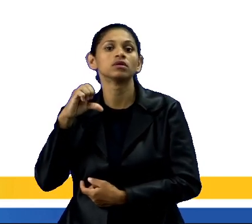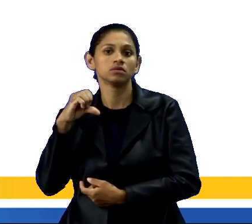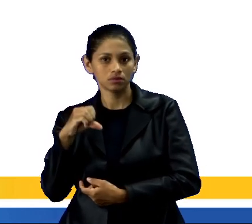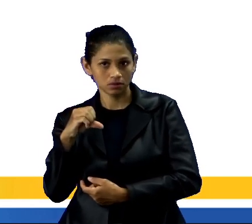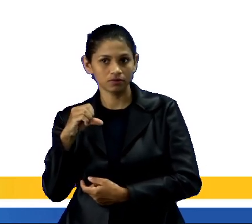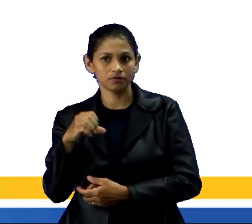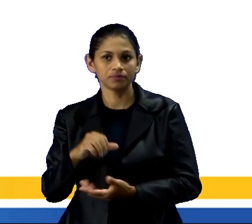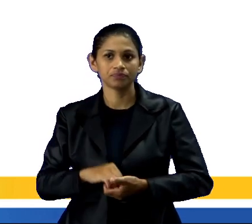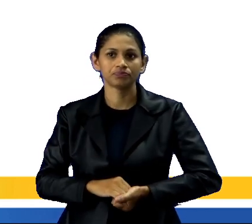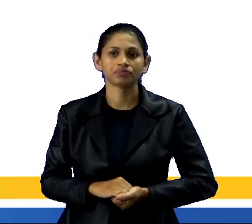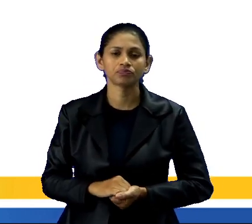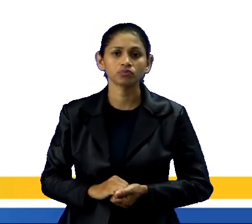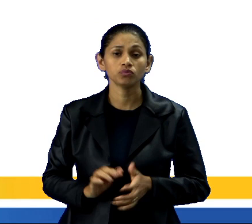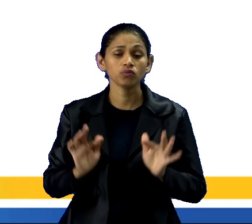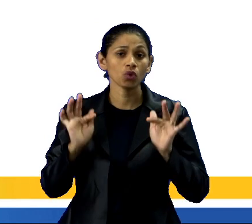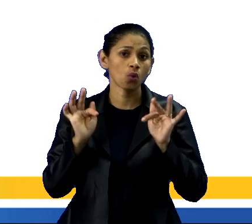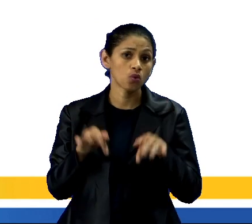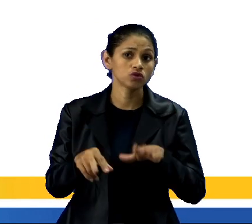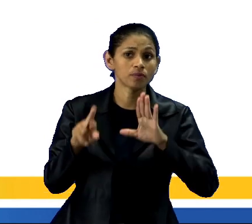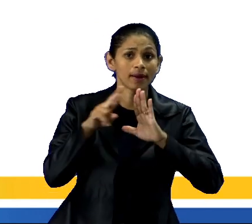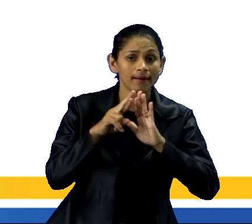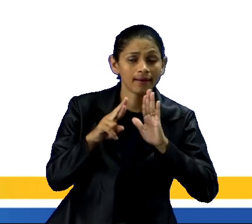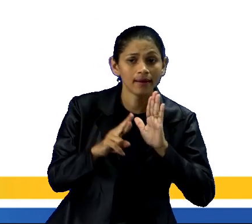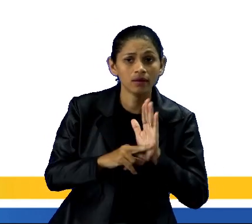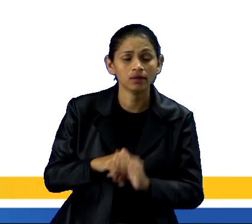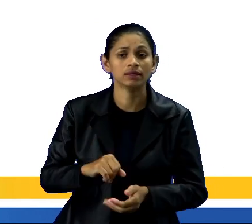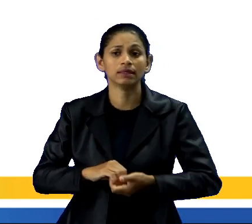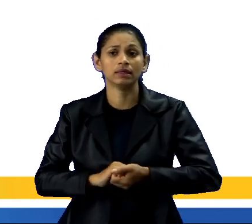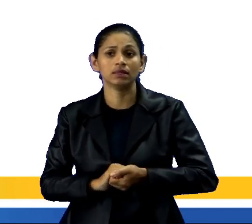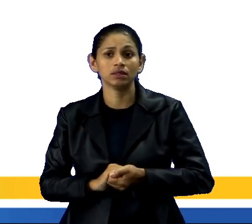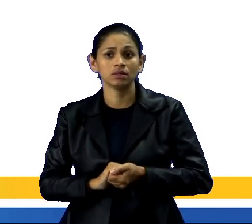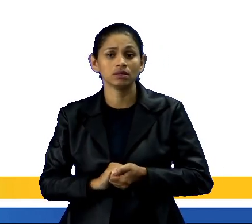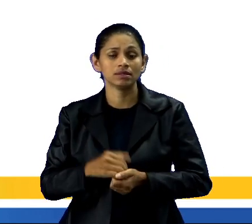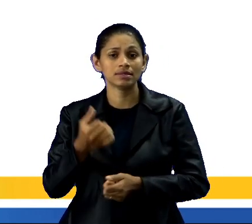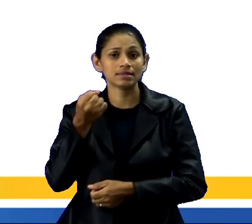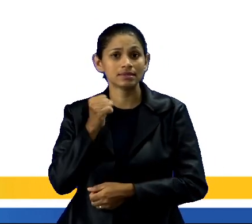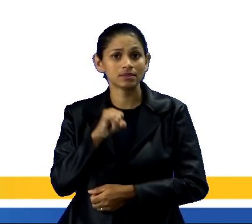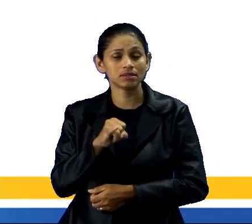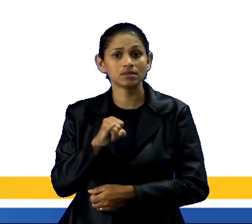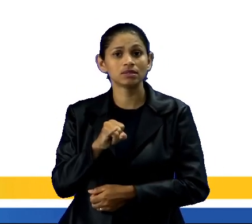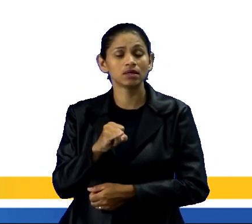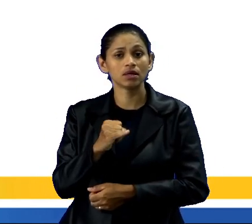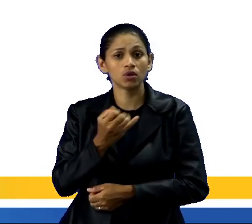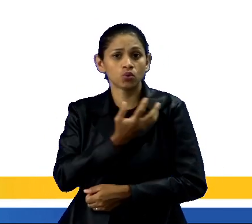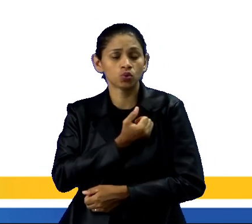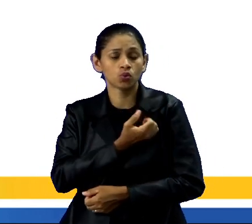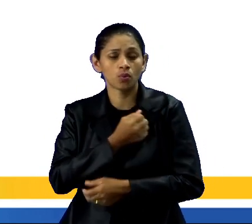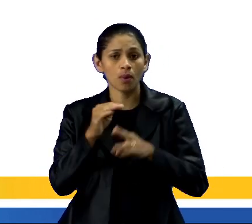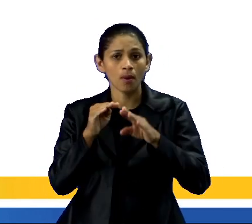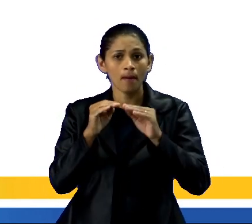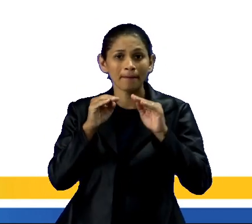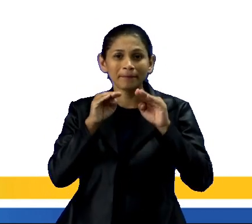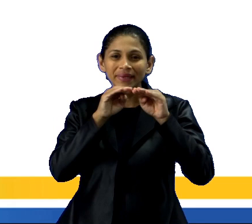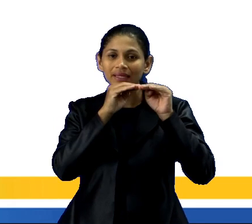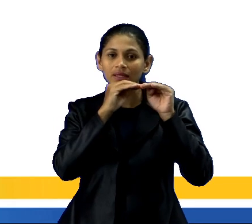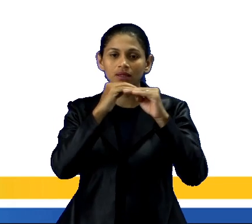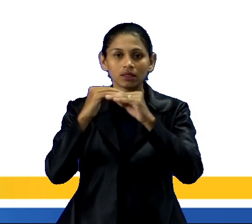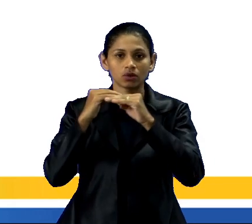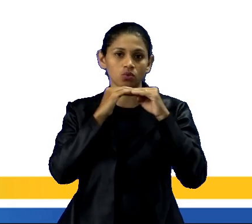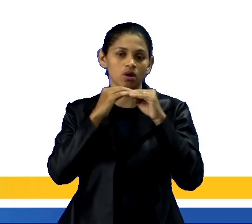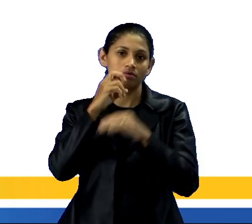correta. E o último caso, né? Se o algarismo for igual a 5, o que é que eu